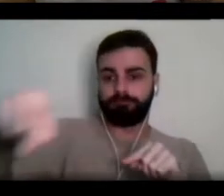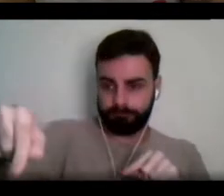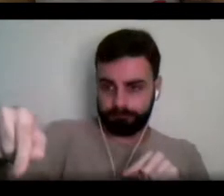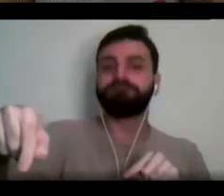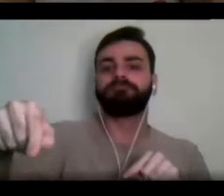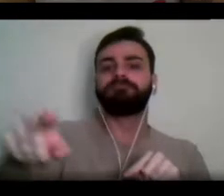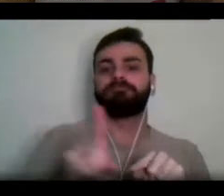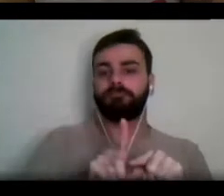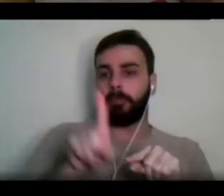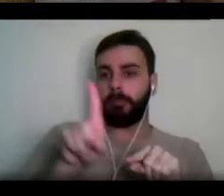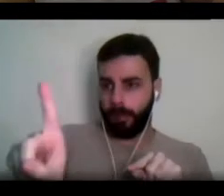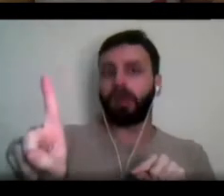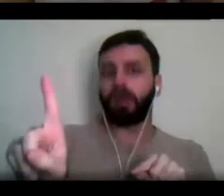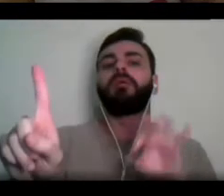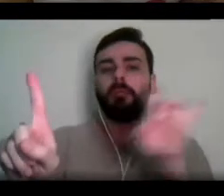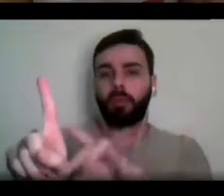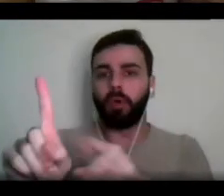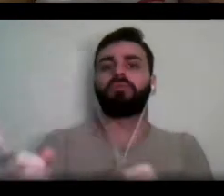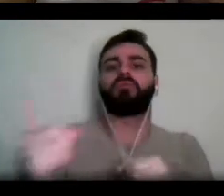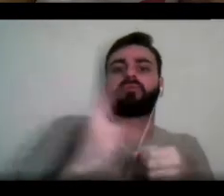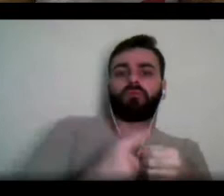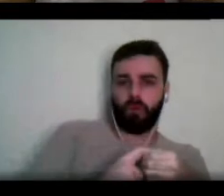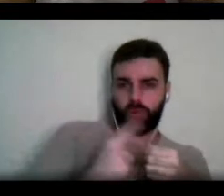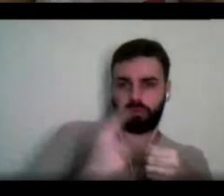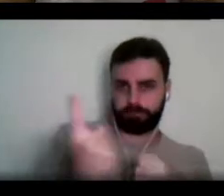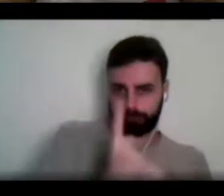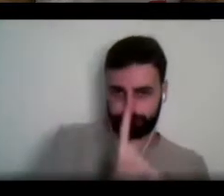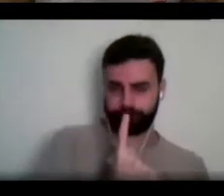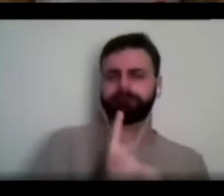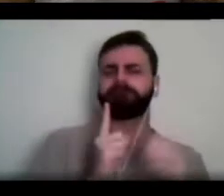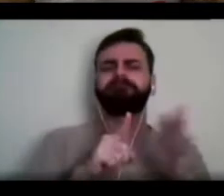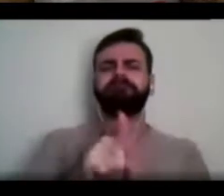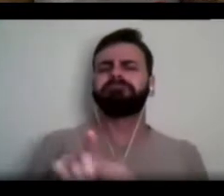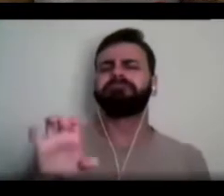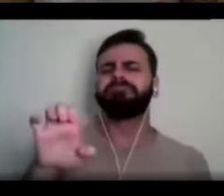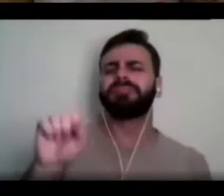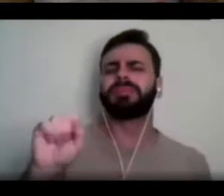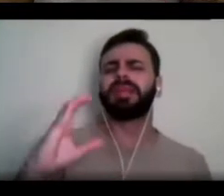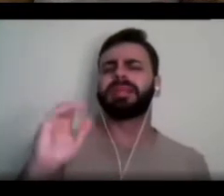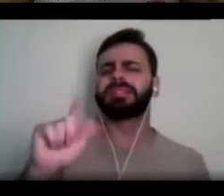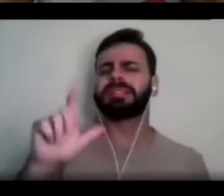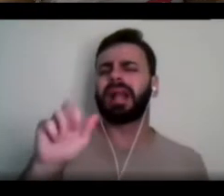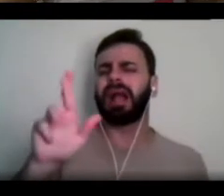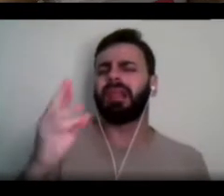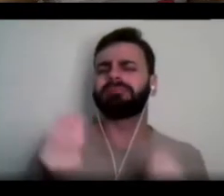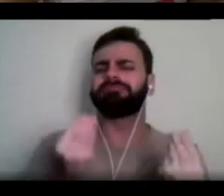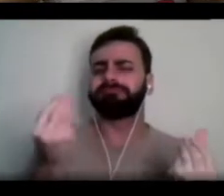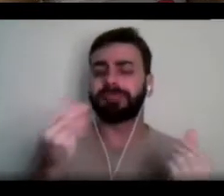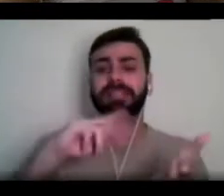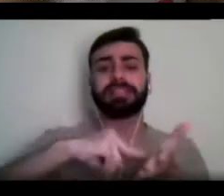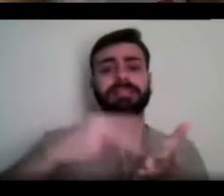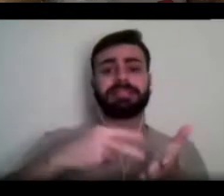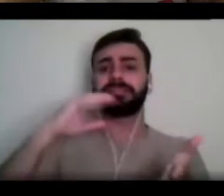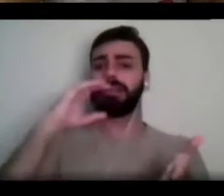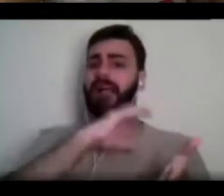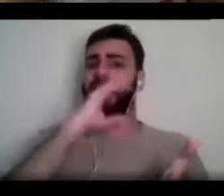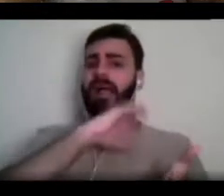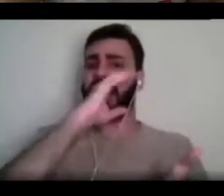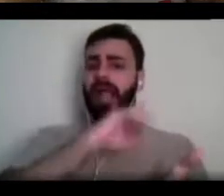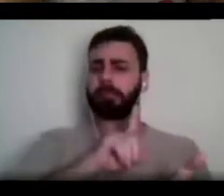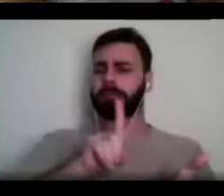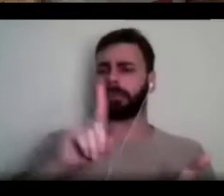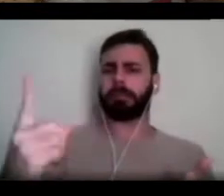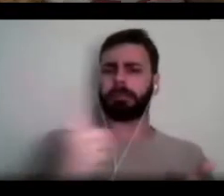média no percurso todo, quando ela volta ao ponto de partida. O que é essa velocidade